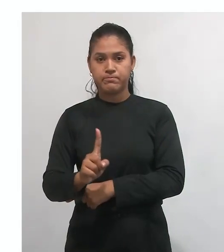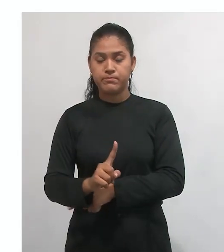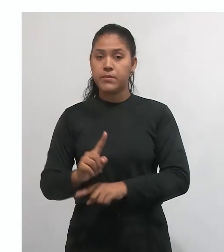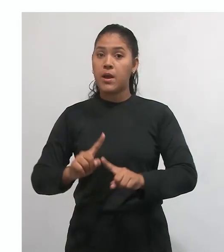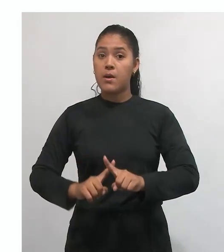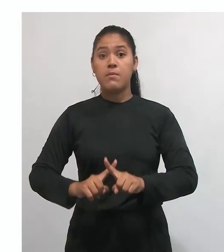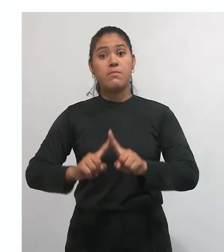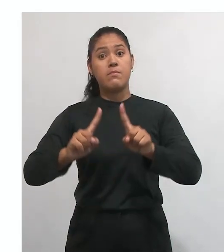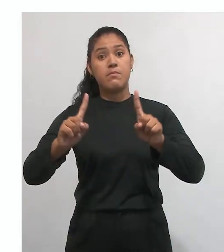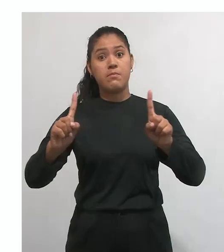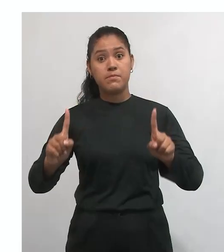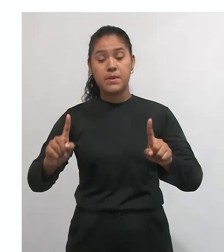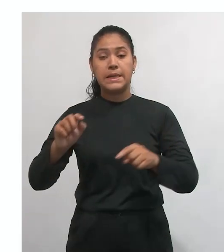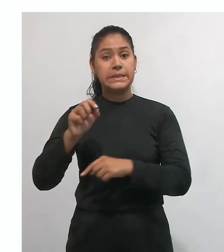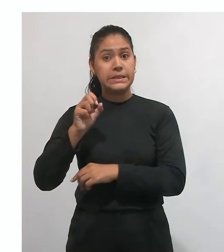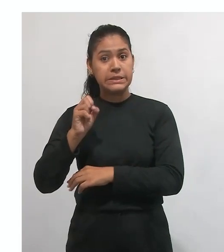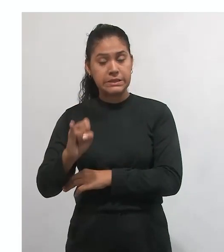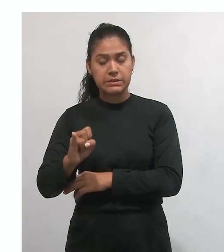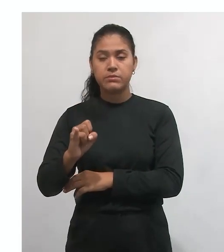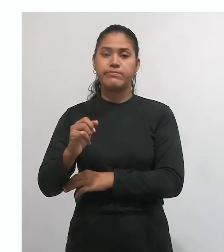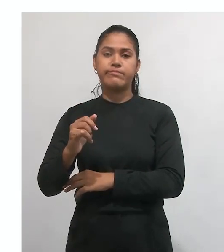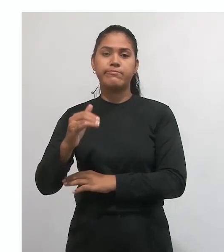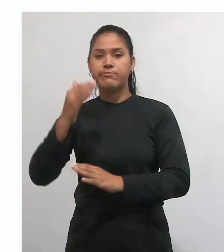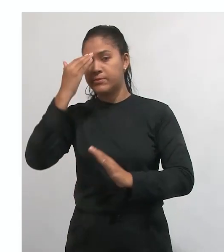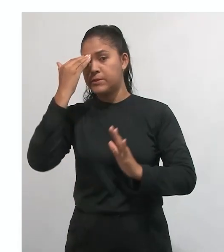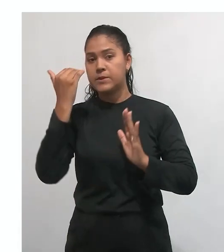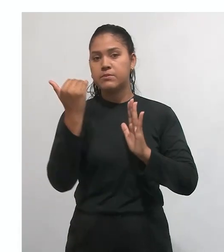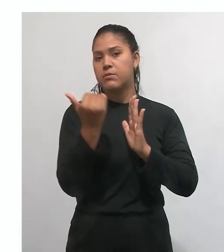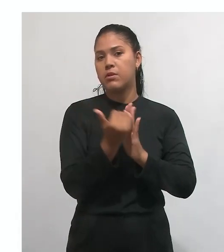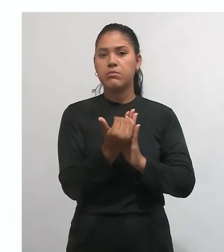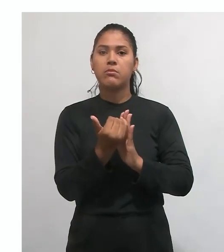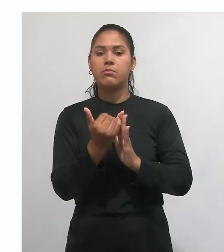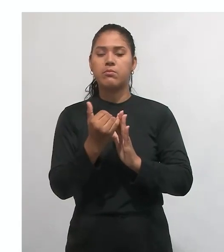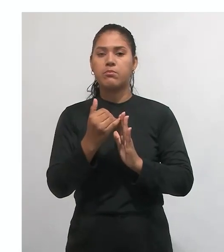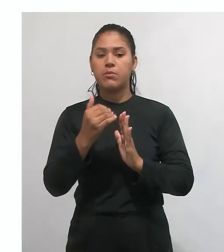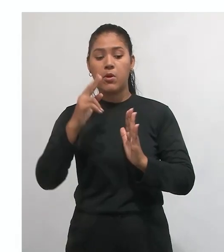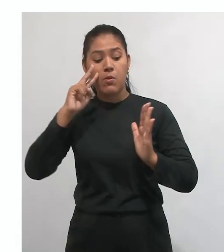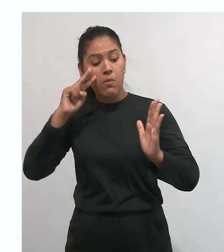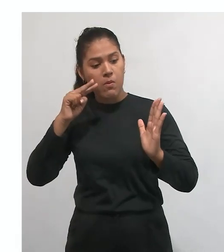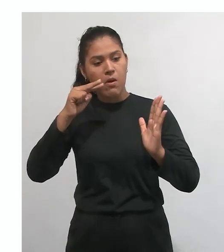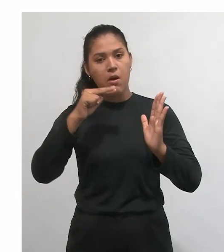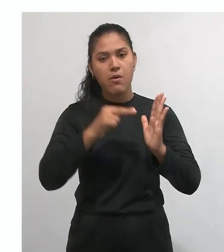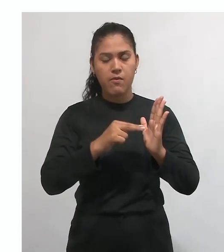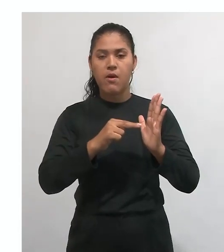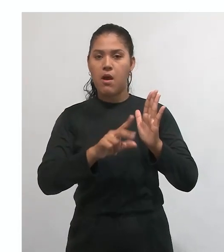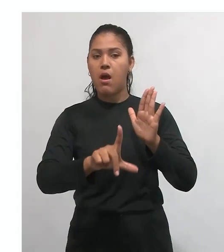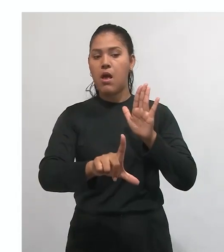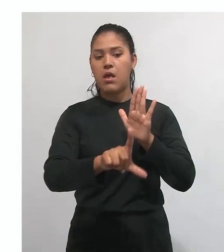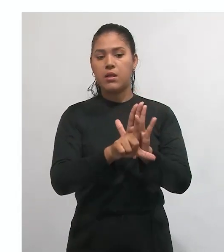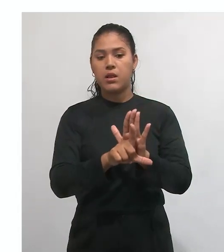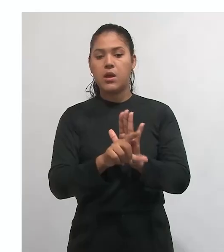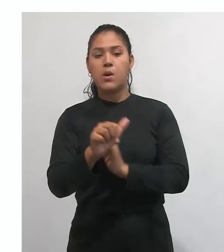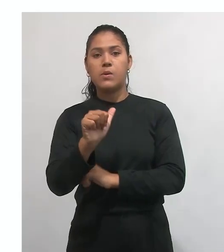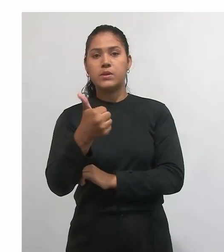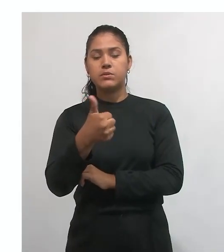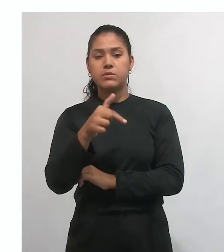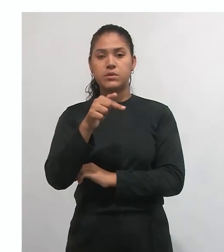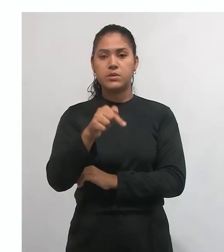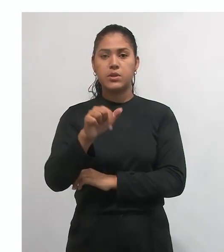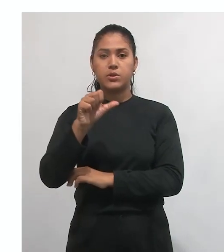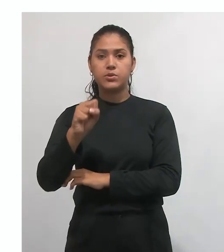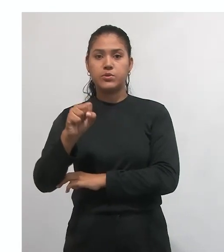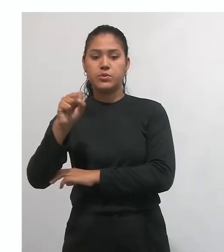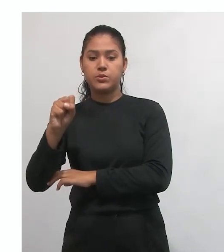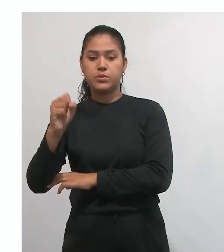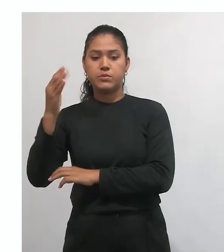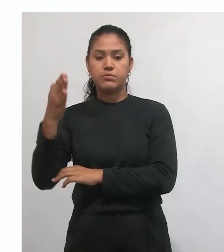concedente, entretanto, a inobservância que tem colocado lá na lei que regulamenta os estágios, que é